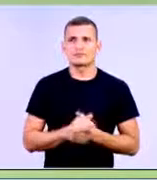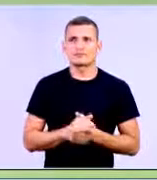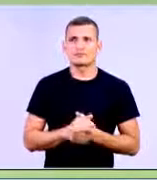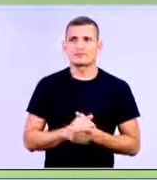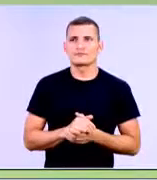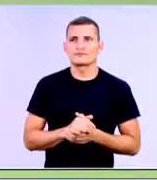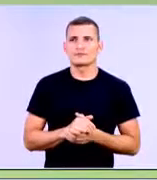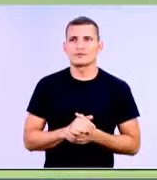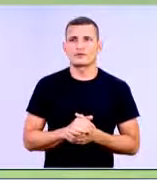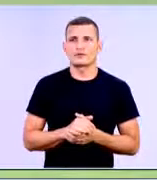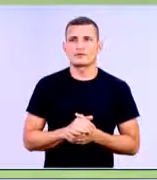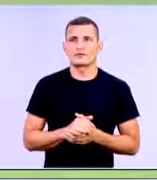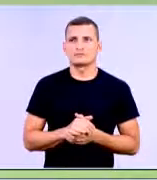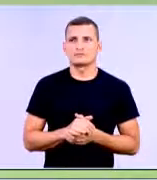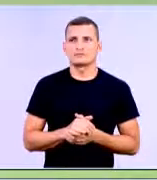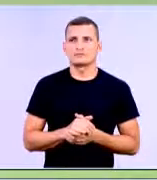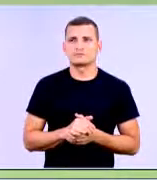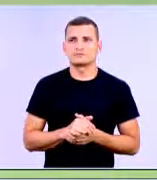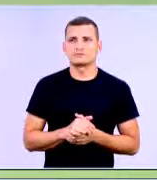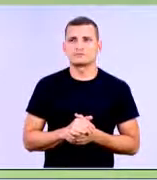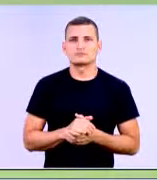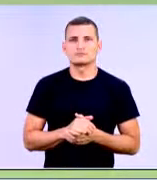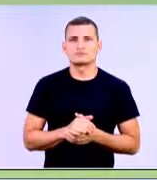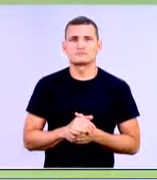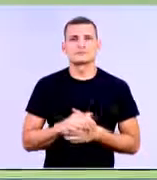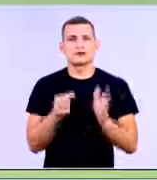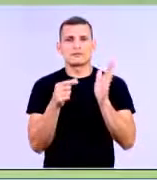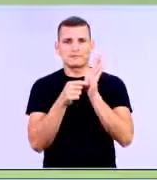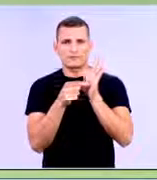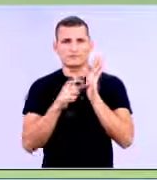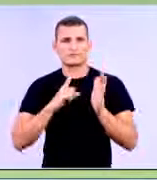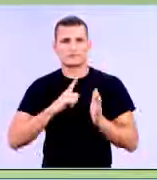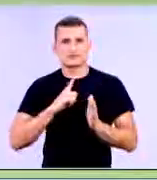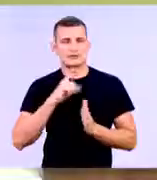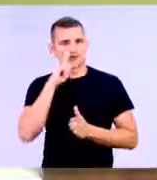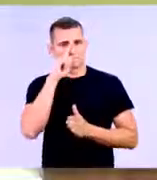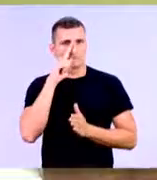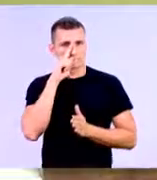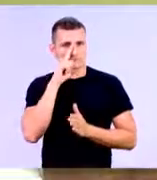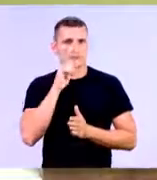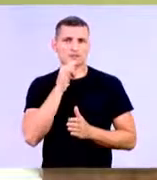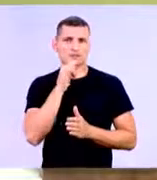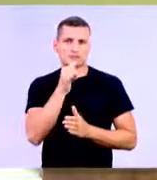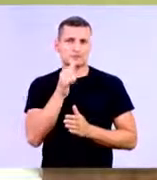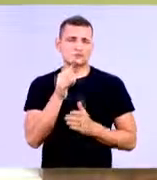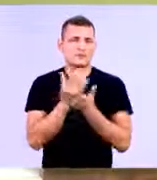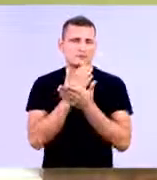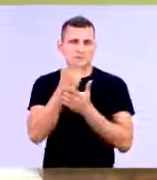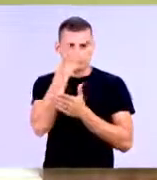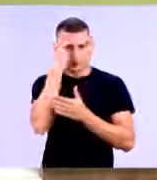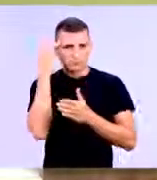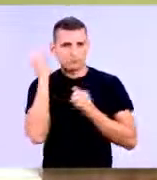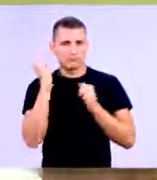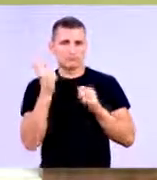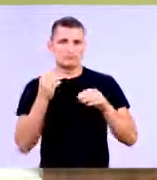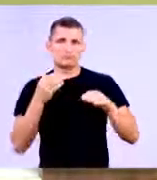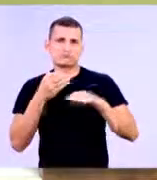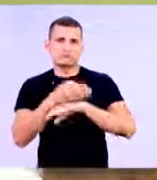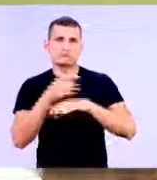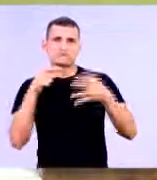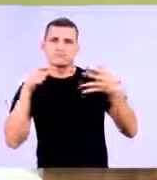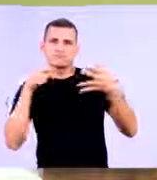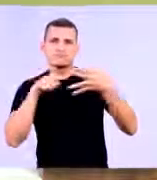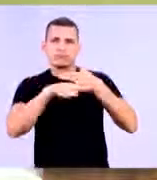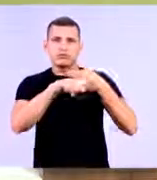na ferramenta, que nós temos um risco, uma ameaça voluntária de um hacker querendo invadir a empresa, a partir do momento que